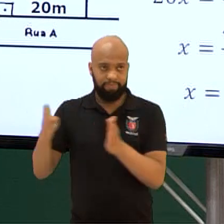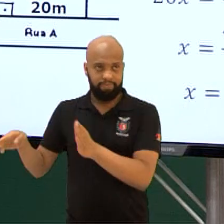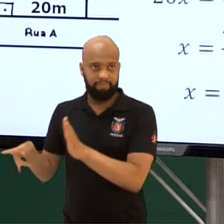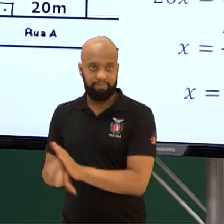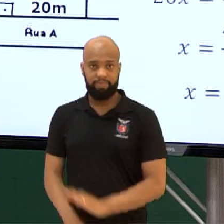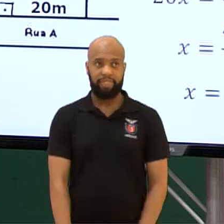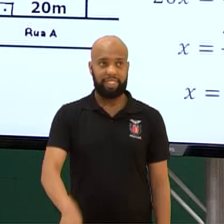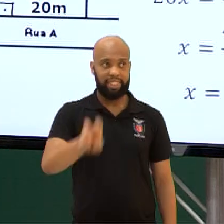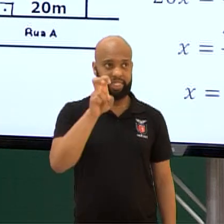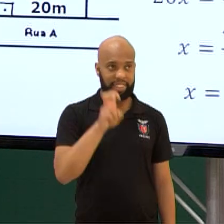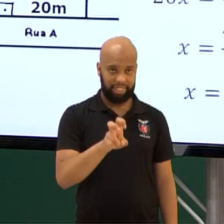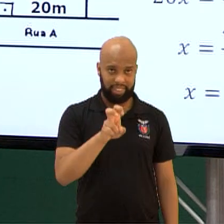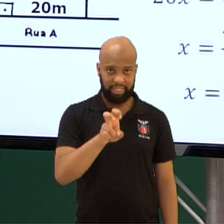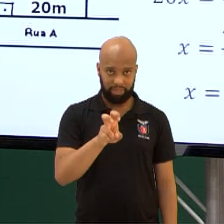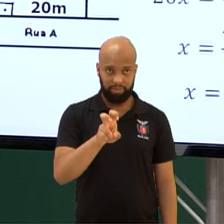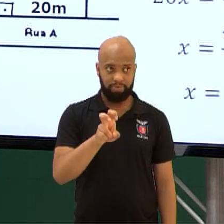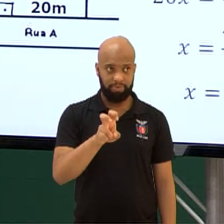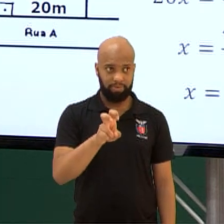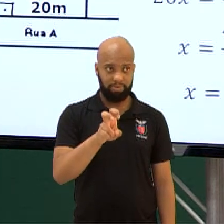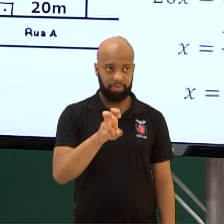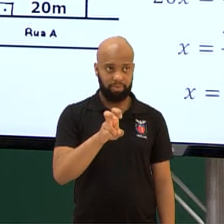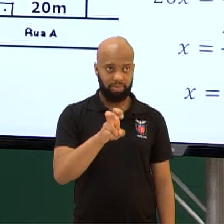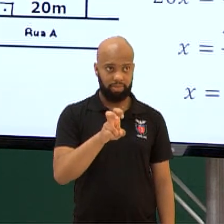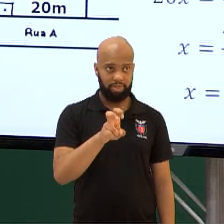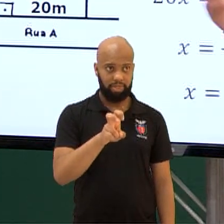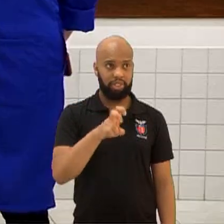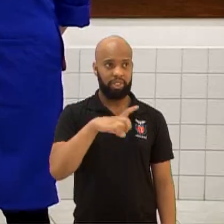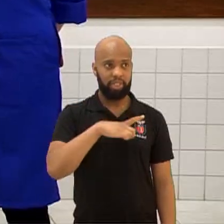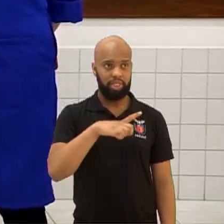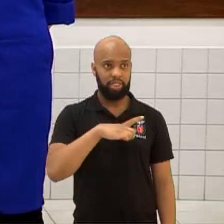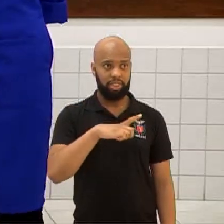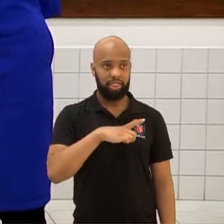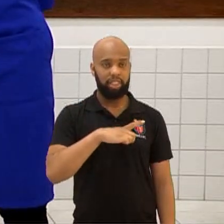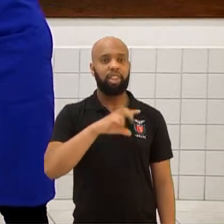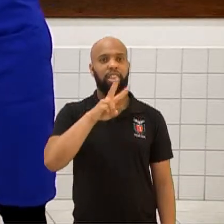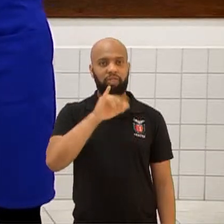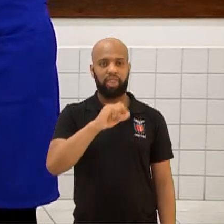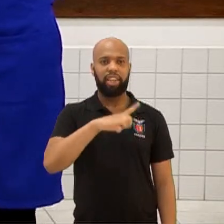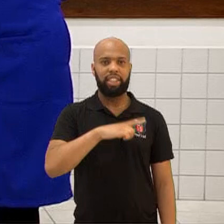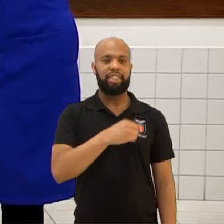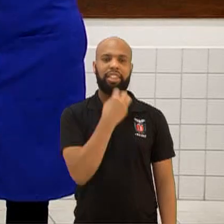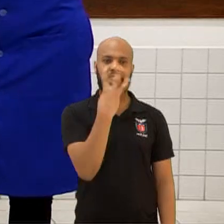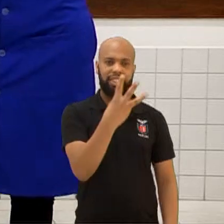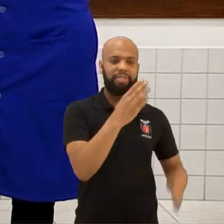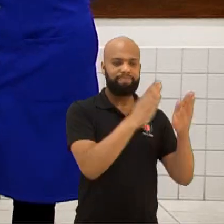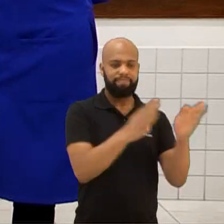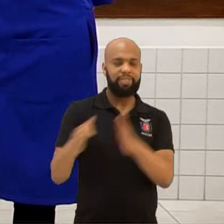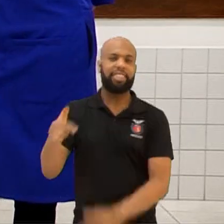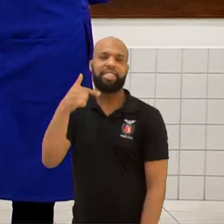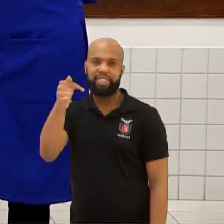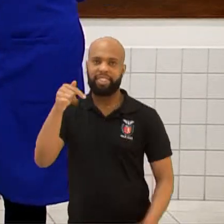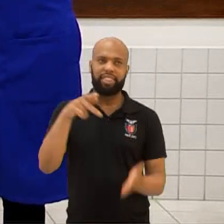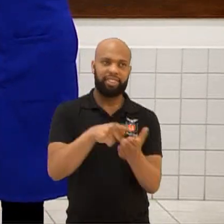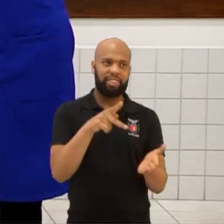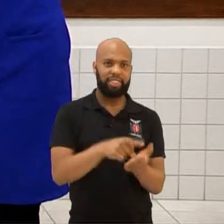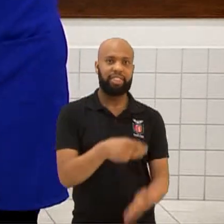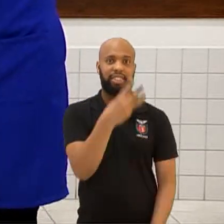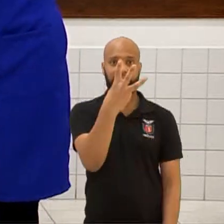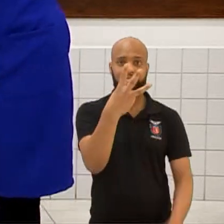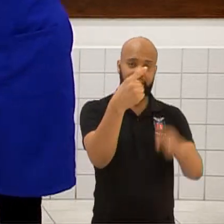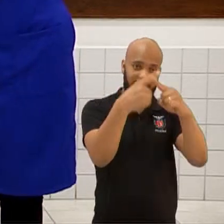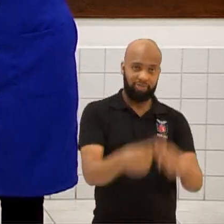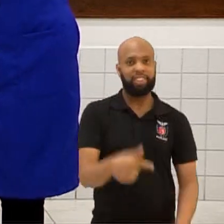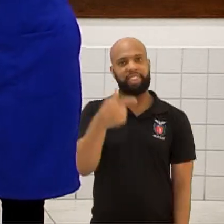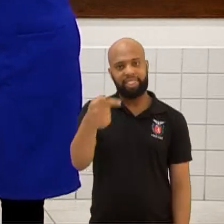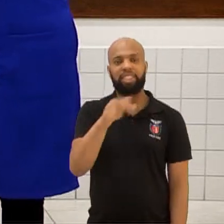5, 3 partes de 5... Aqui você vai ter 3 partes de 7. De 7, 3 partes de 7, exatamente. 3 vezes 7... Né? 3 vezes